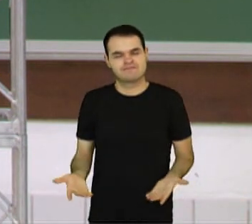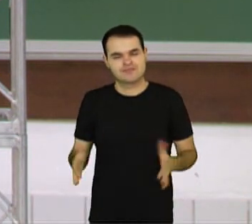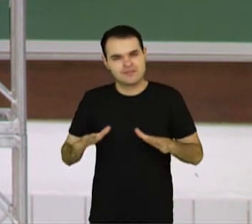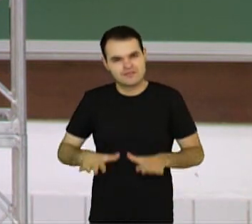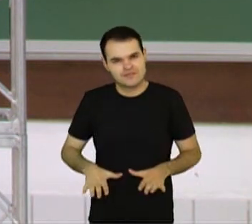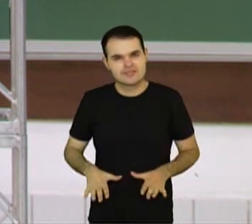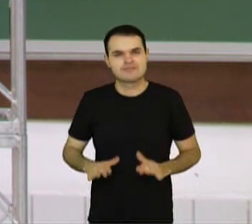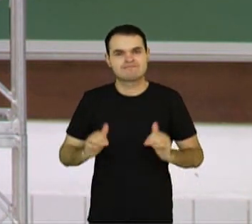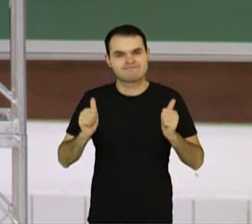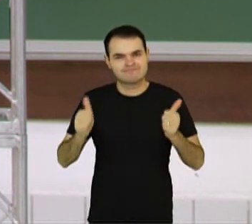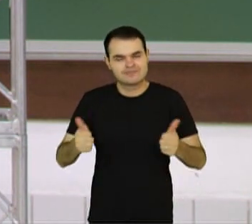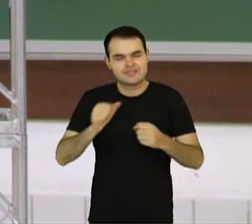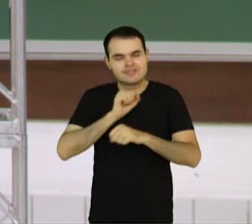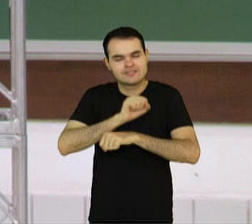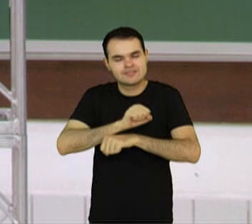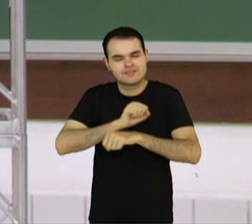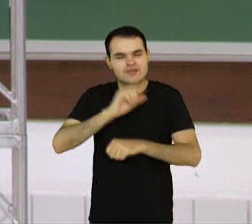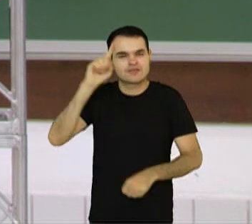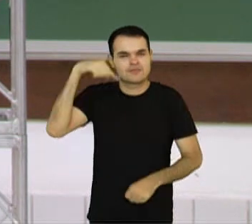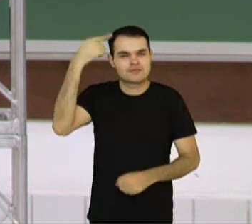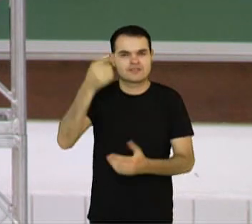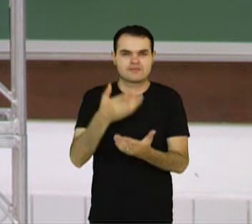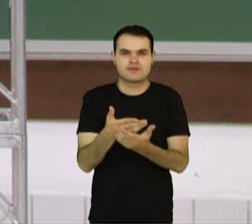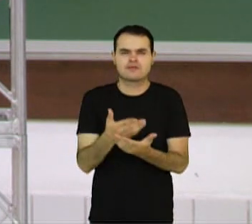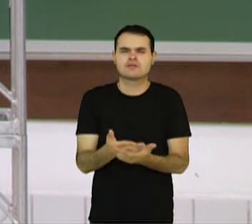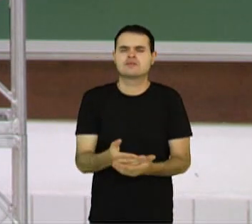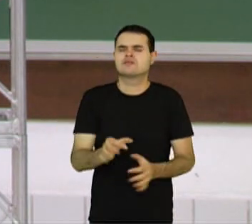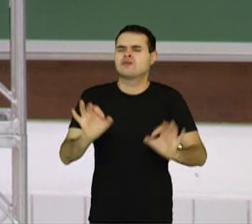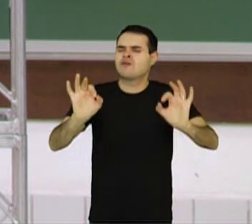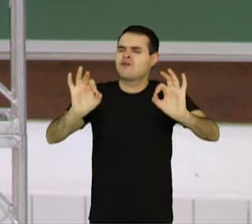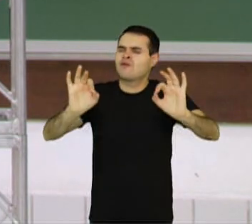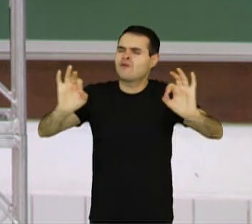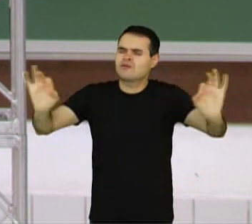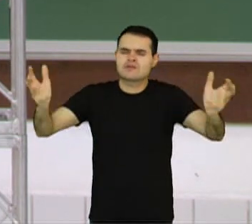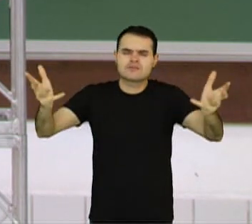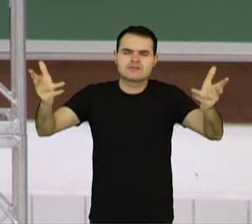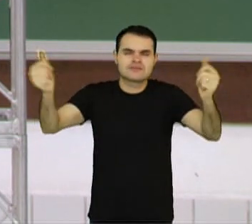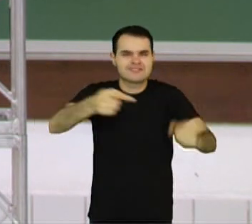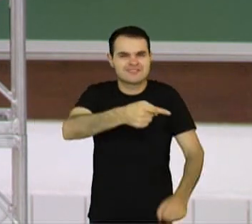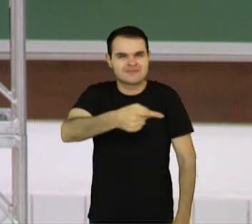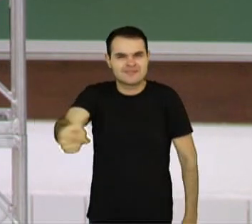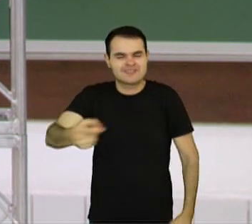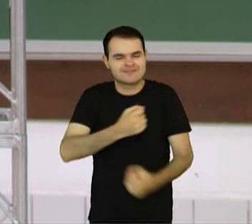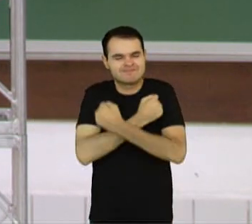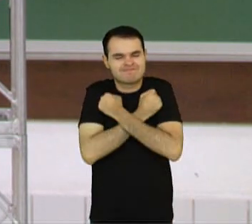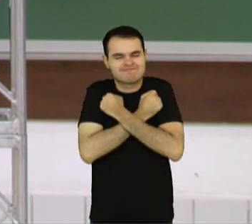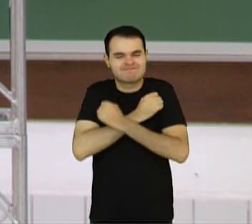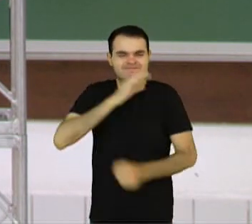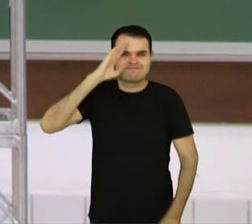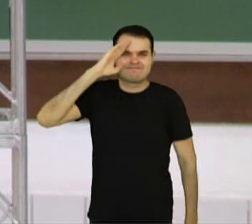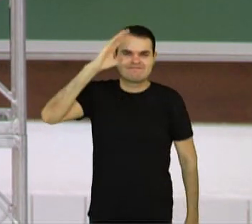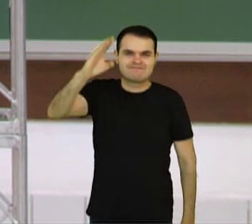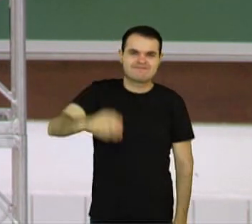Eu espero vocês na próxima aula e tenham uma ótima, uma excelente semana. Um abraço!